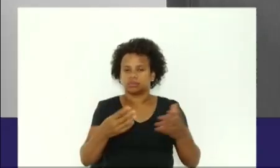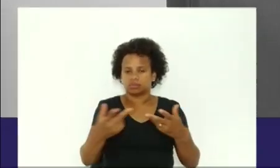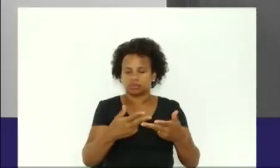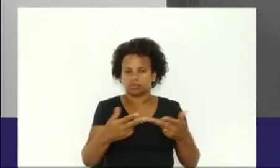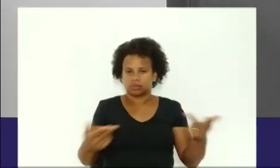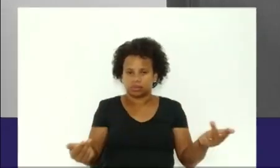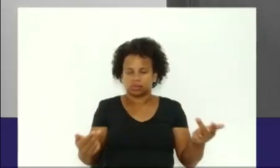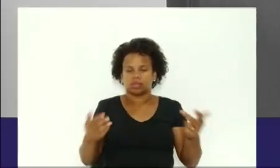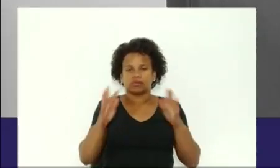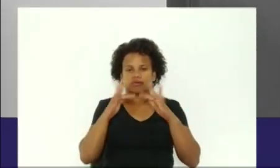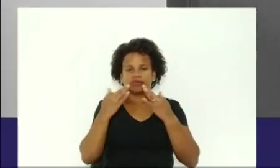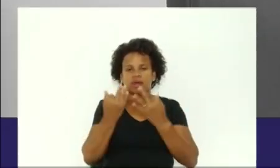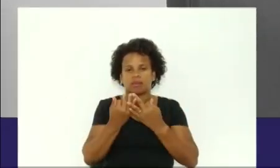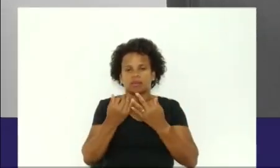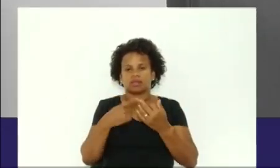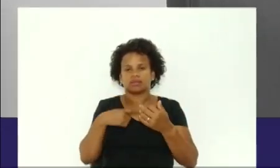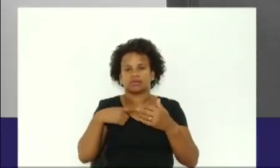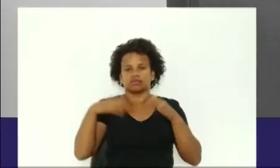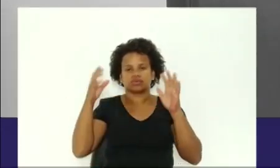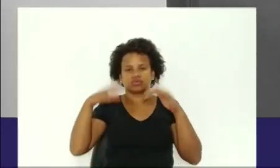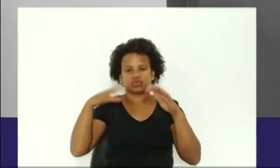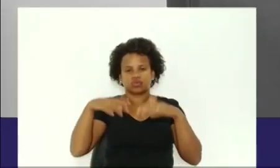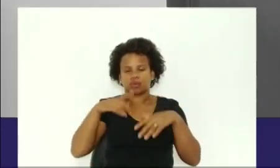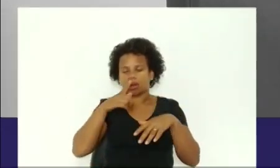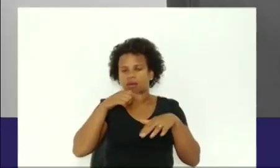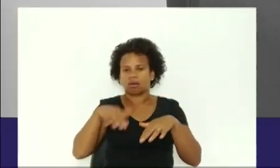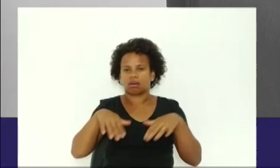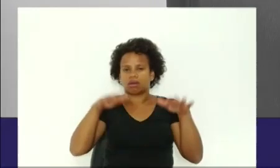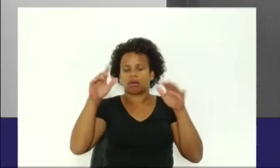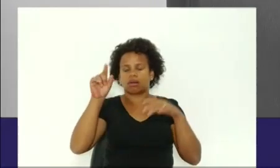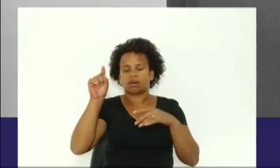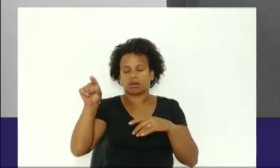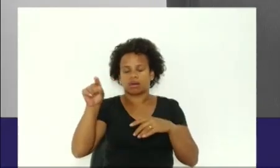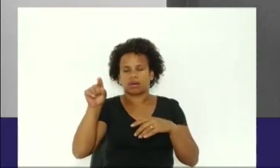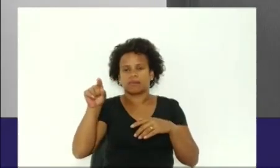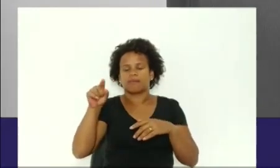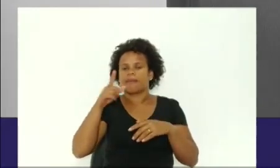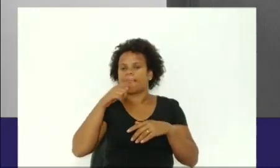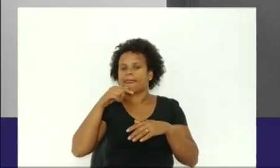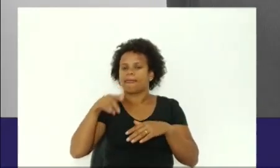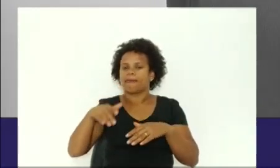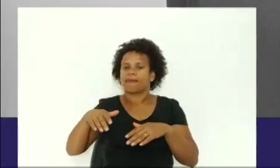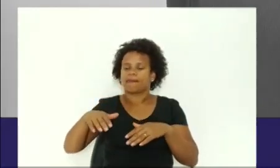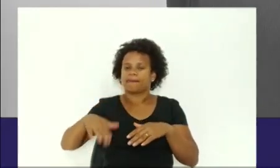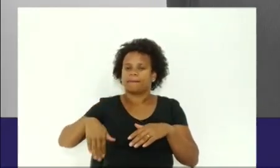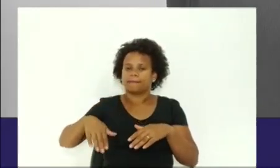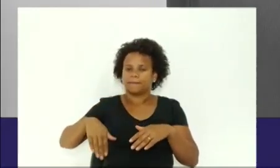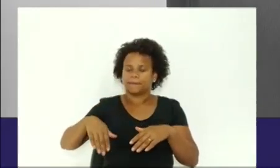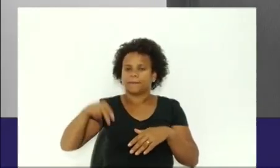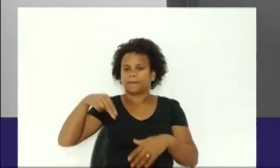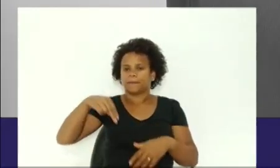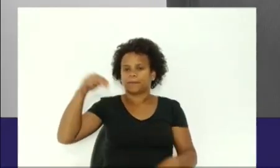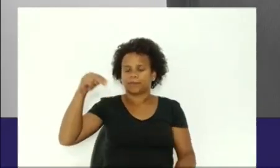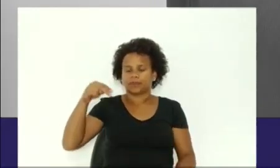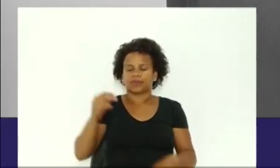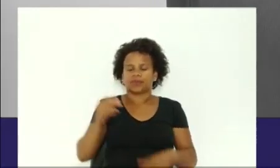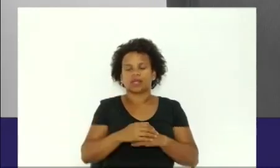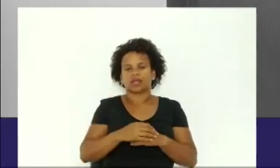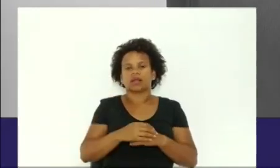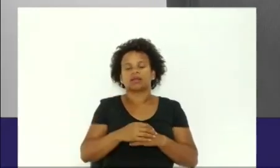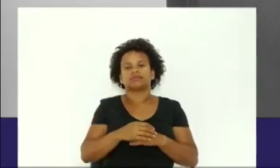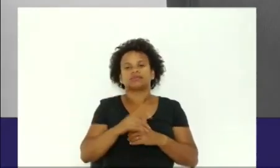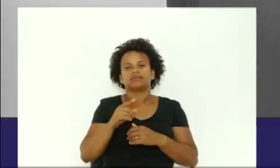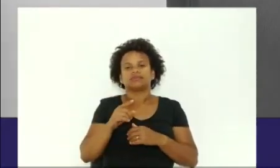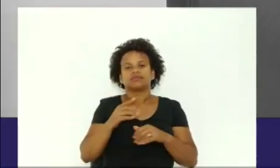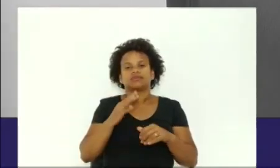atingidas pelas intensas chuvas do litoral norte. Atitude que incentiva a formação de futuros cidadãos conscientes